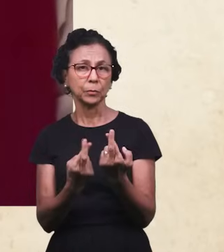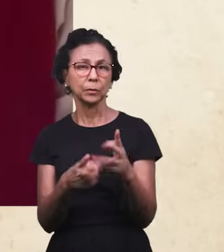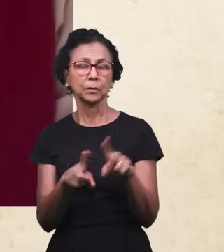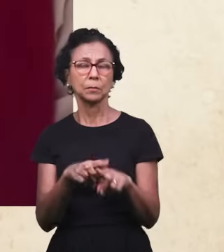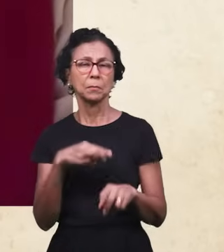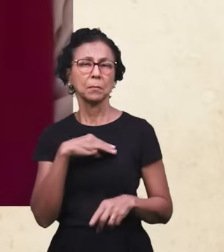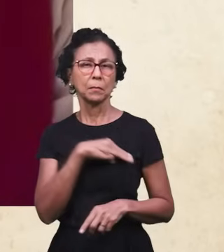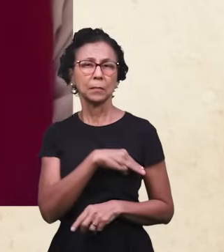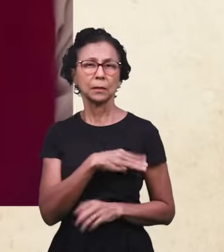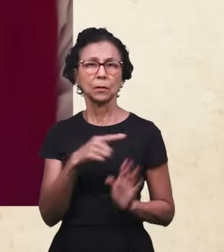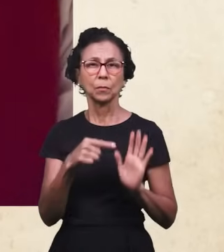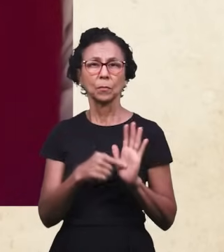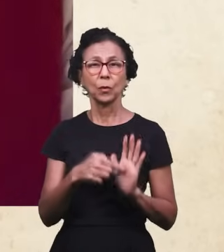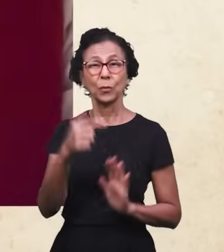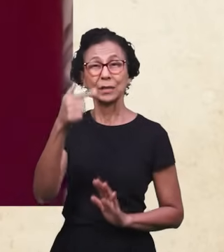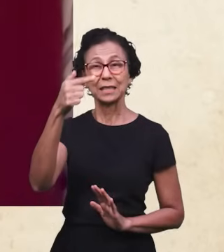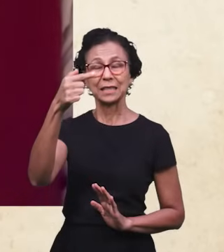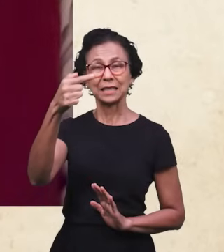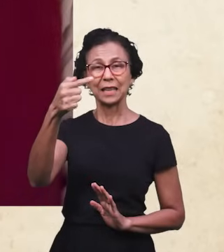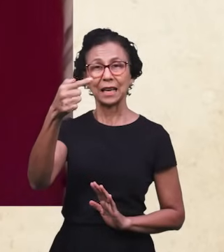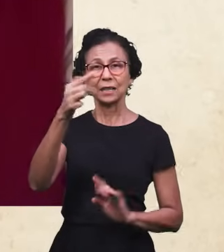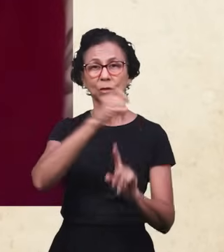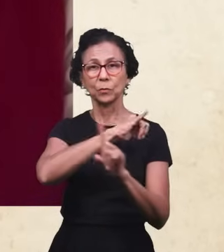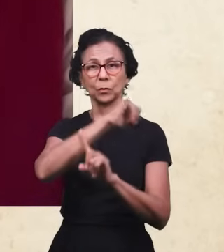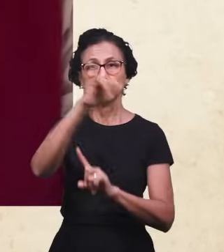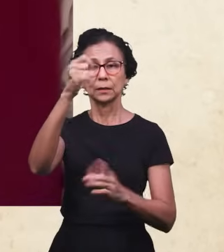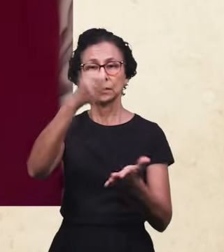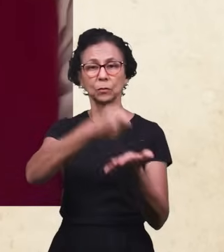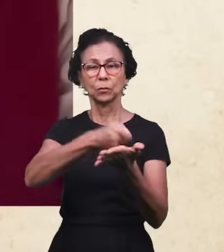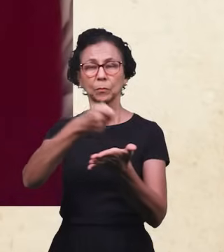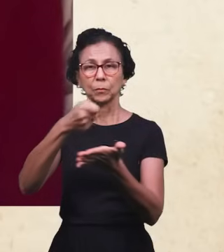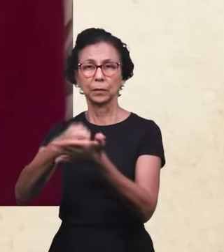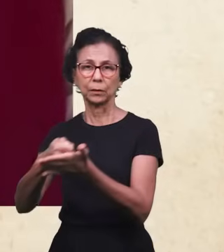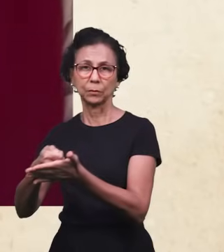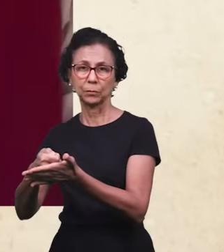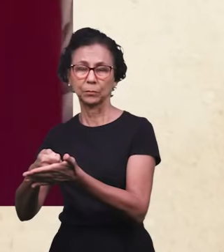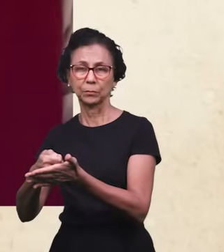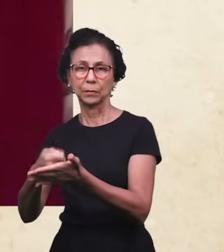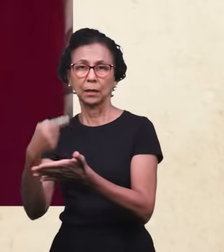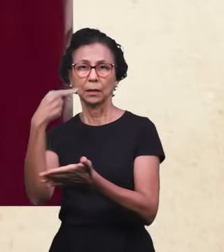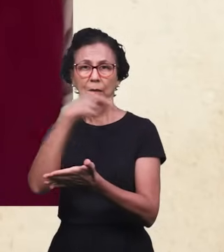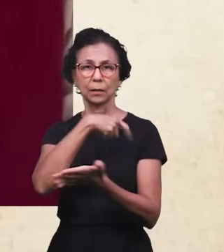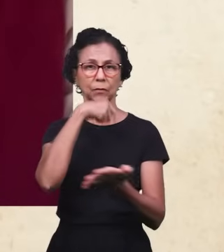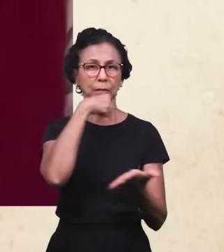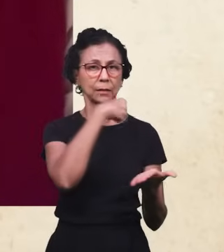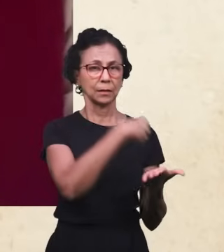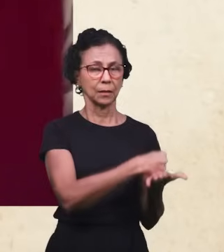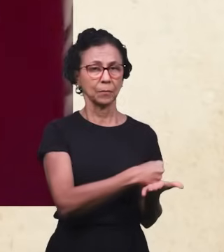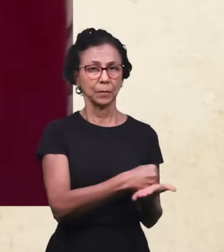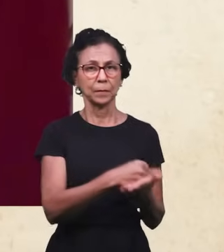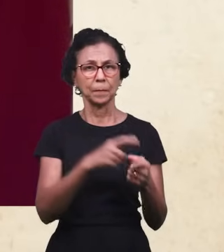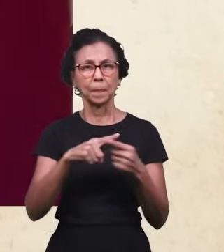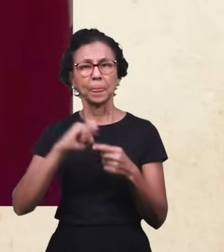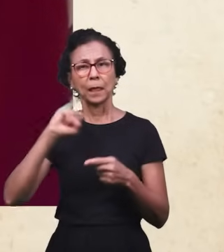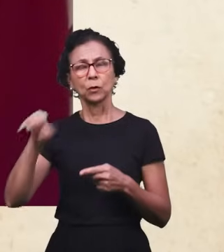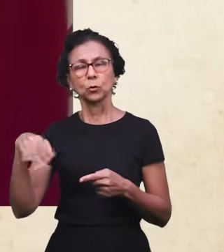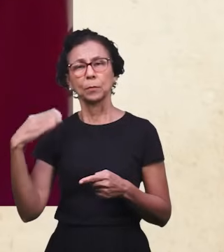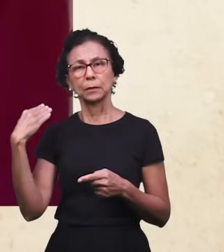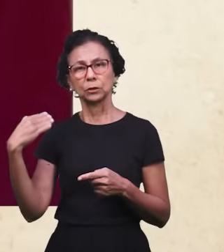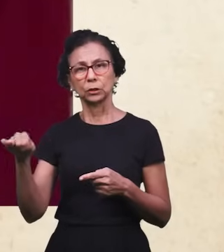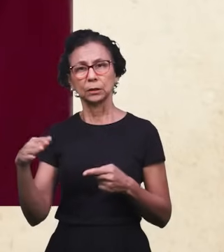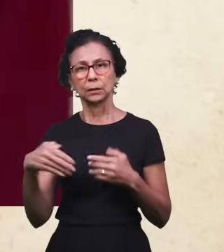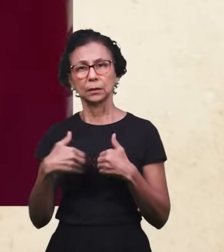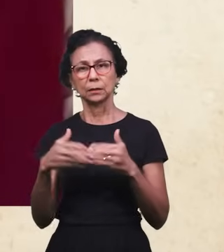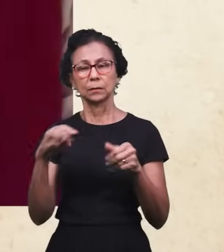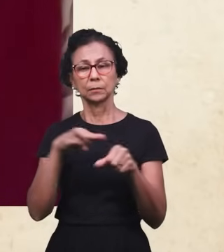Mateus descreve pelo menos 7 cumprimentos das profecias do Velho Testamento. Quando chega em João Batista, no